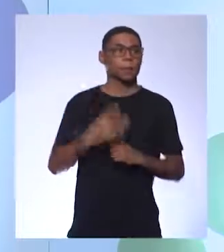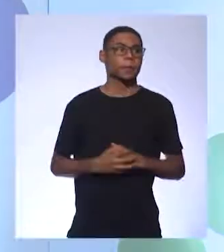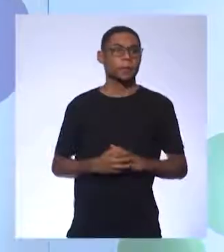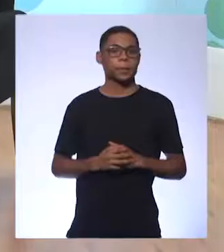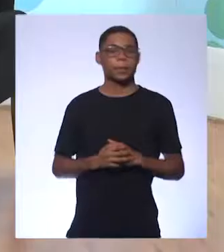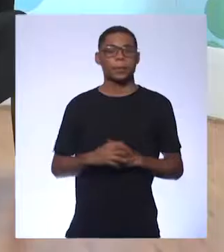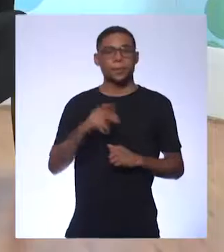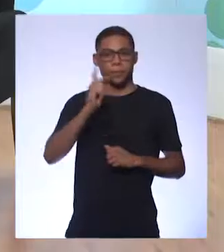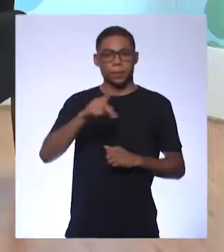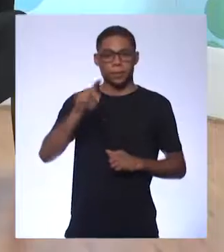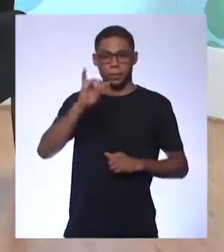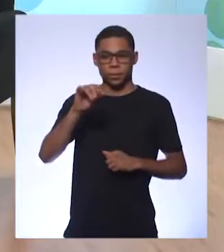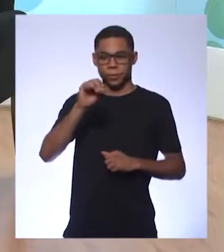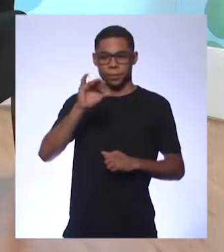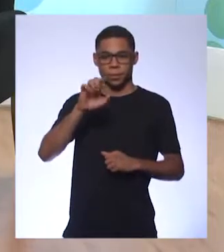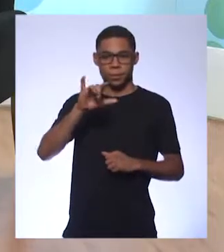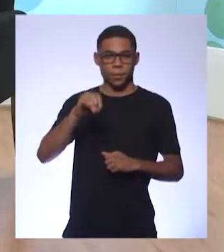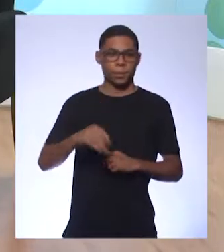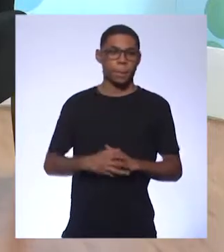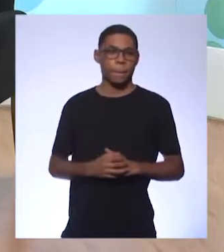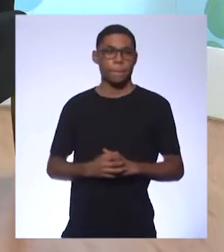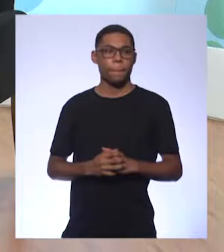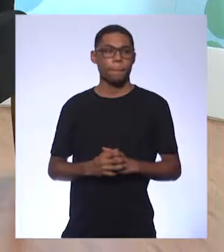É o professor Jocélio.